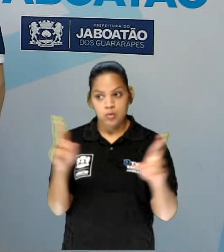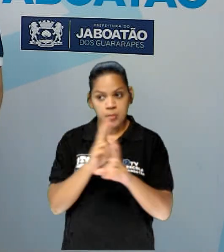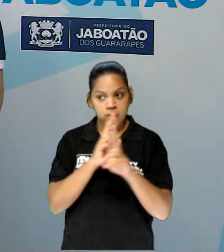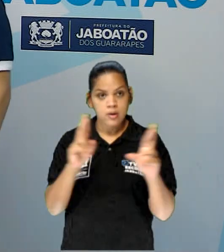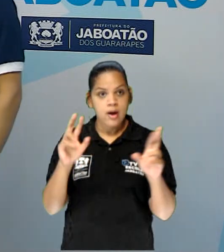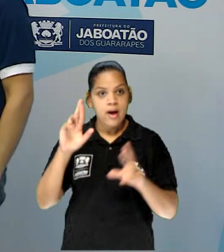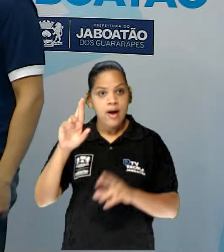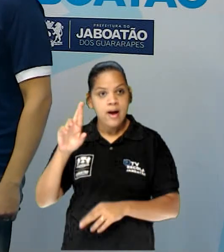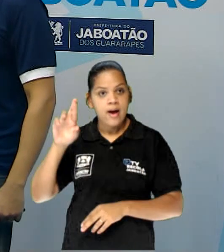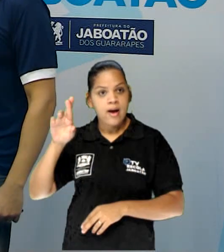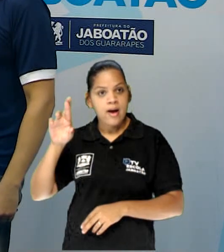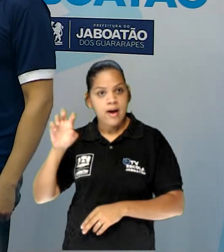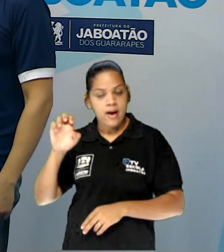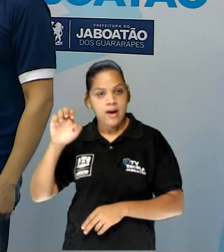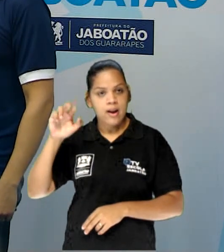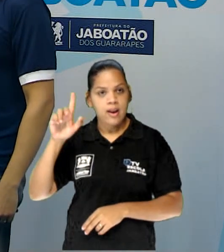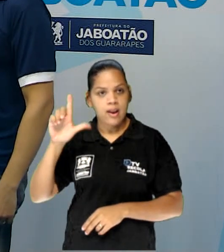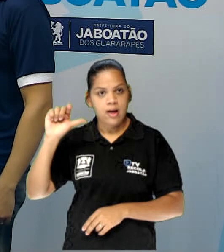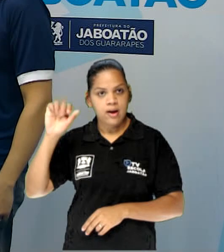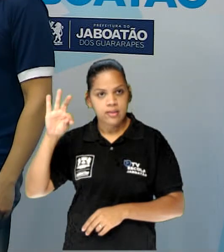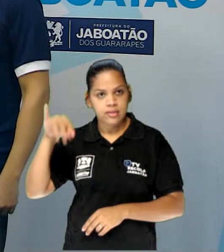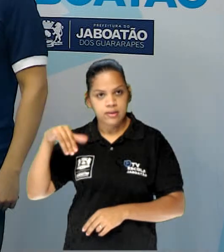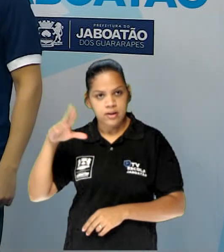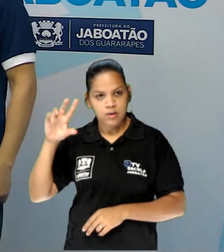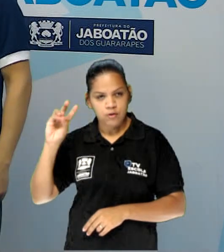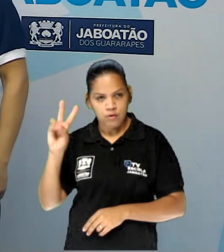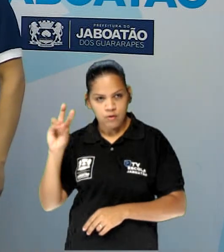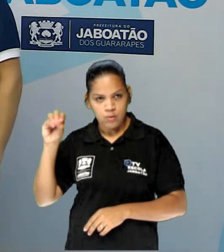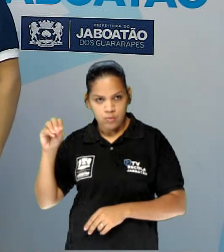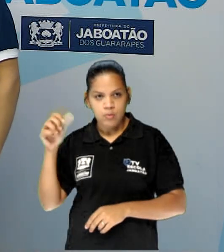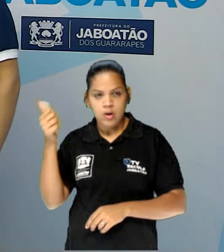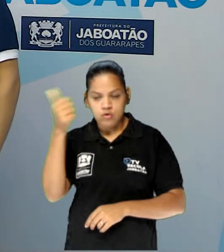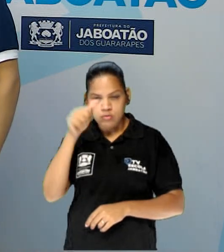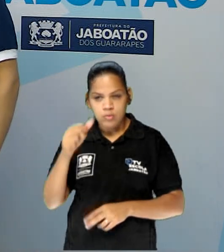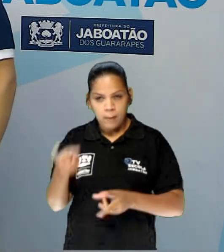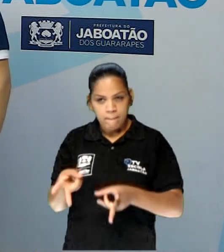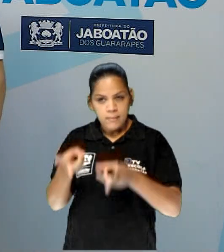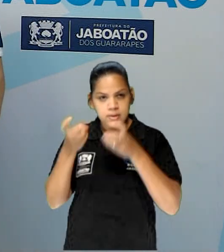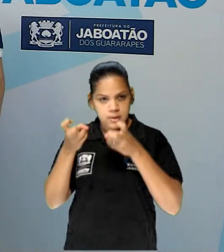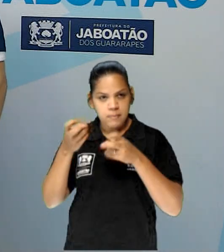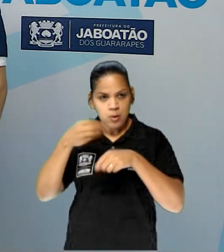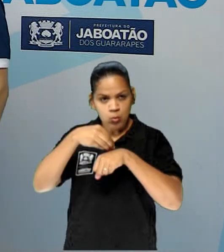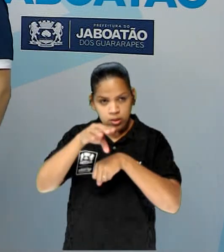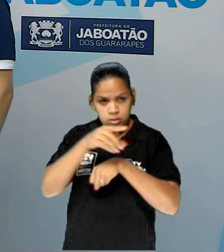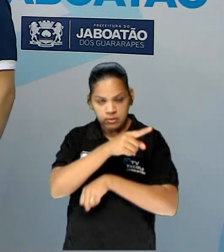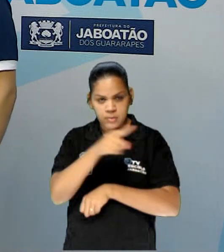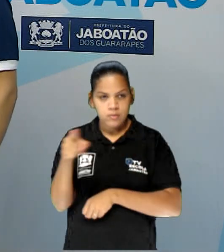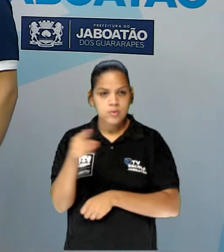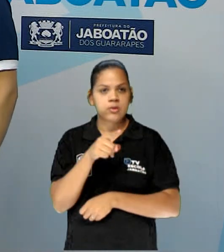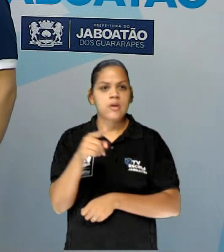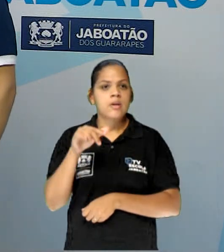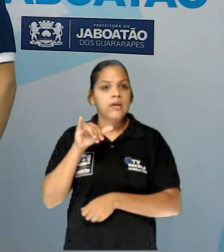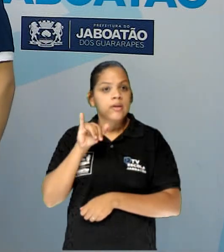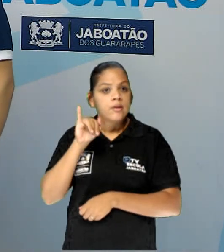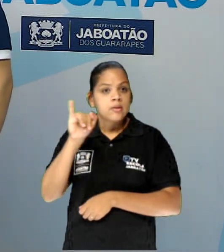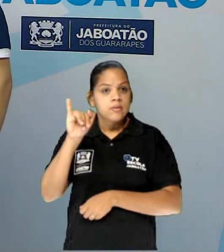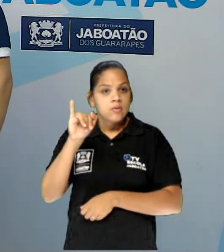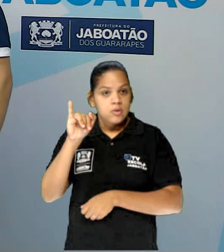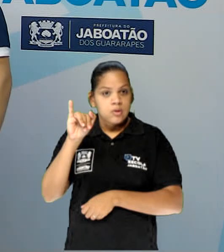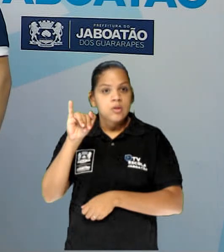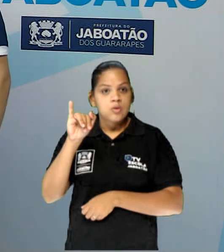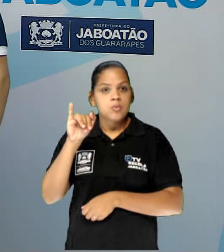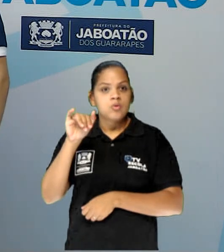adjetivas. Reavaliando aqui, a gente consegue perceber por uma dica bem fácil. Olha só. Se você substituir o que pelas